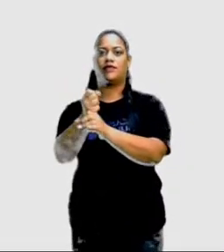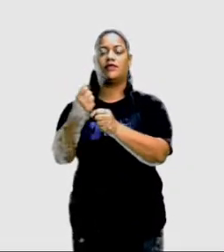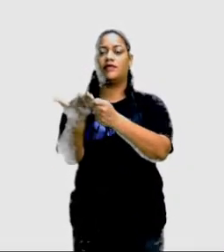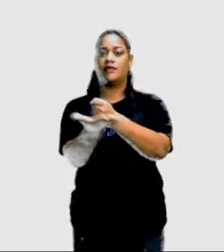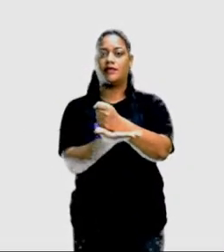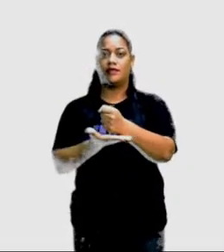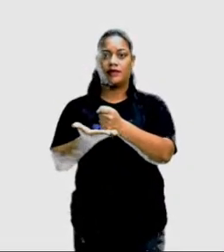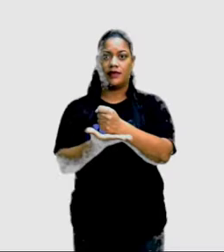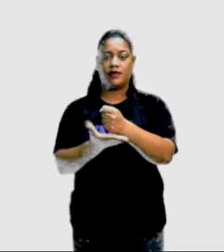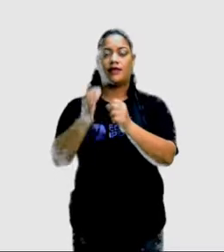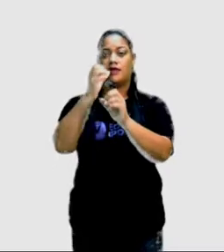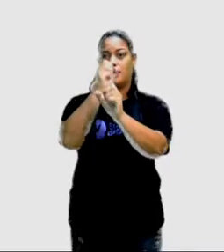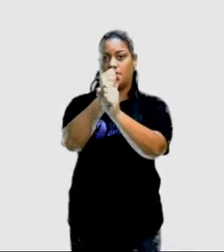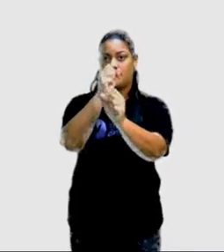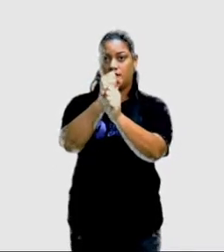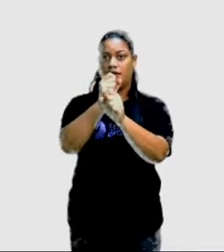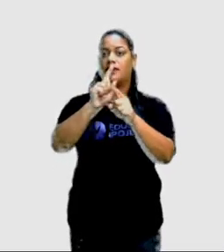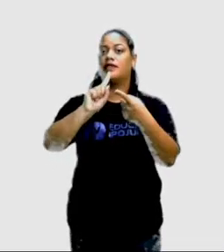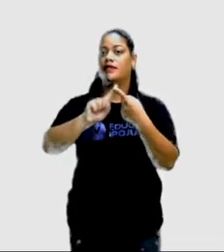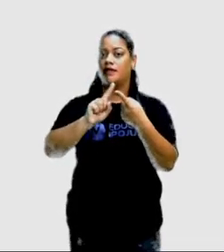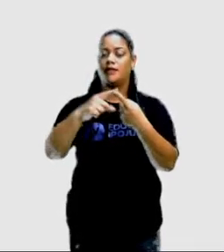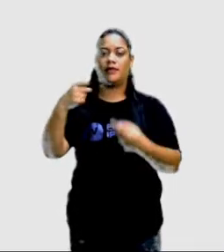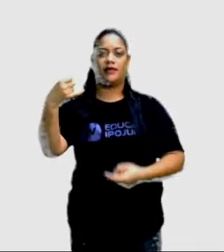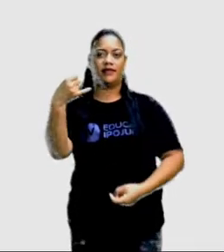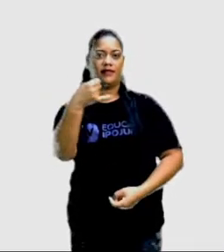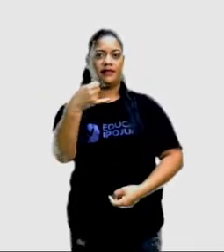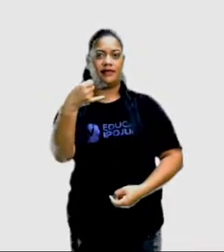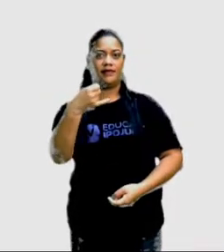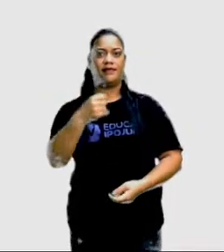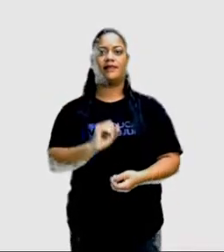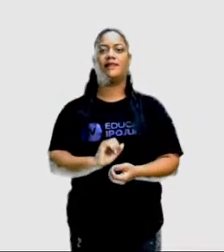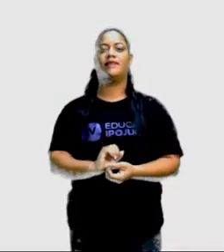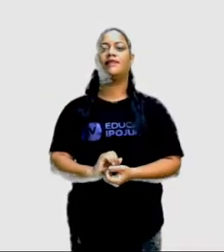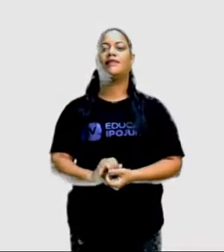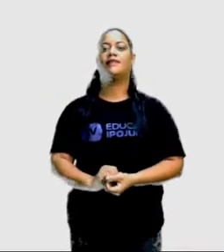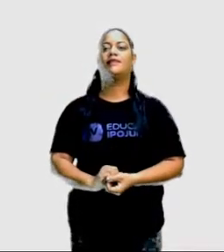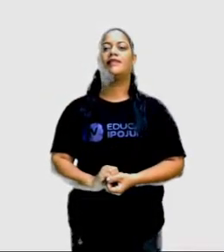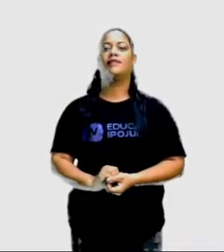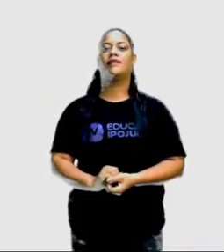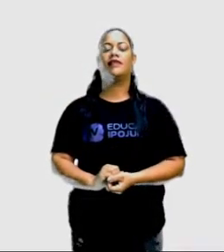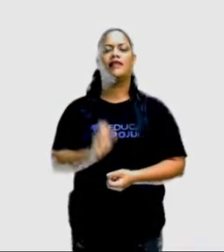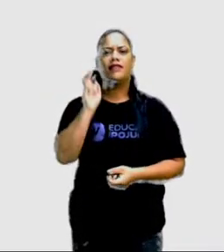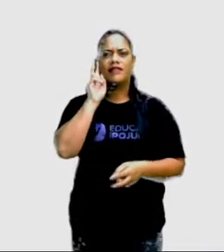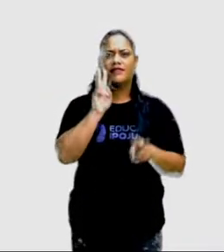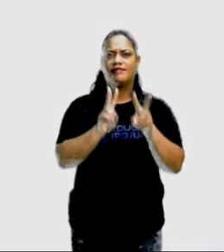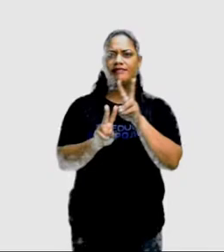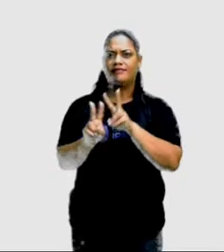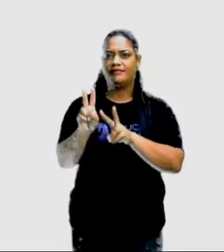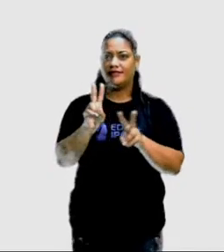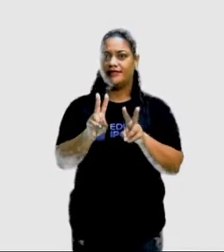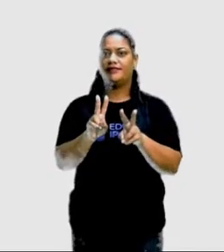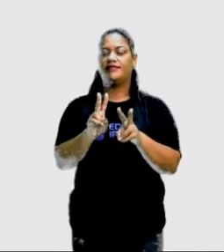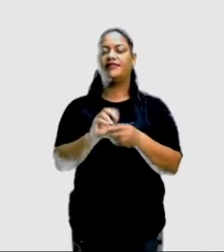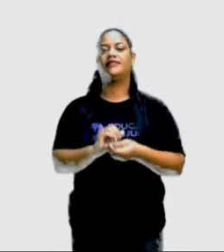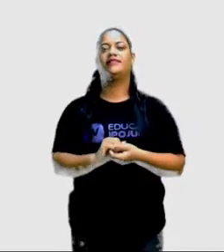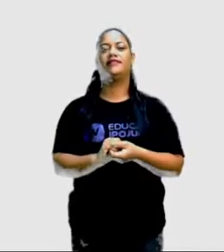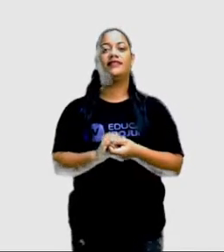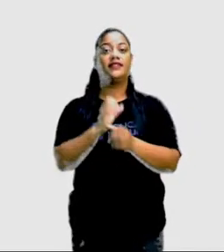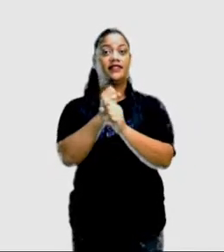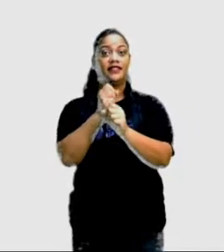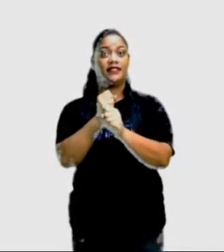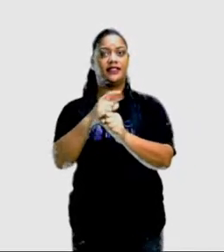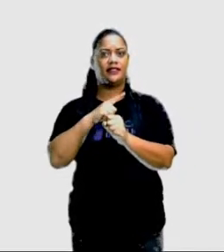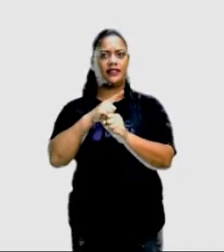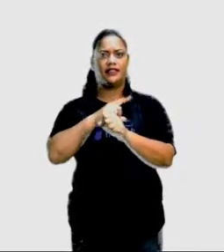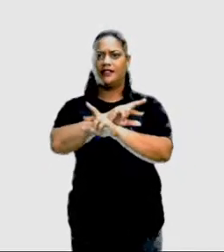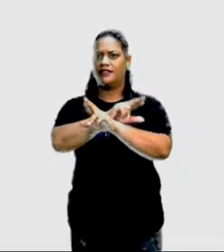básicos, tanto da adição e logo da subtração. Podemos perceber que na adição nós temos